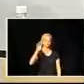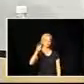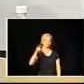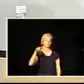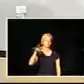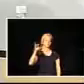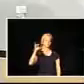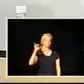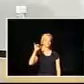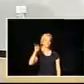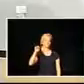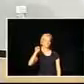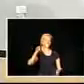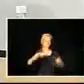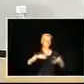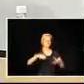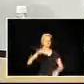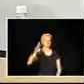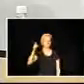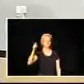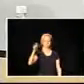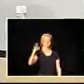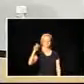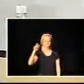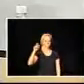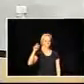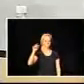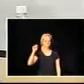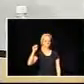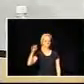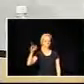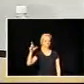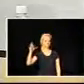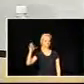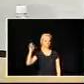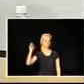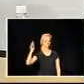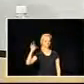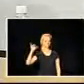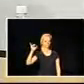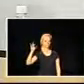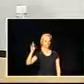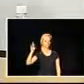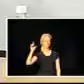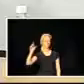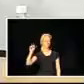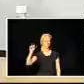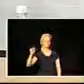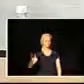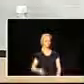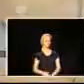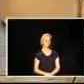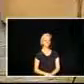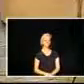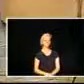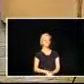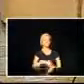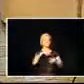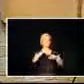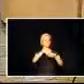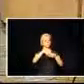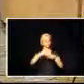rua Violeta, na Chácara Flórida. Artigo 3º. Esta lei entra em vigor na data de sua publicação. Em